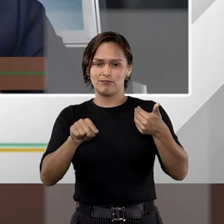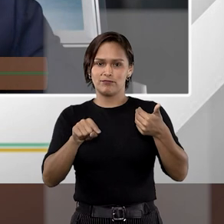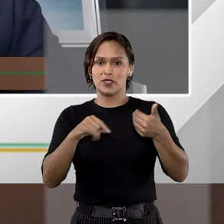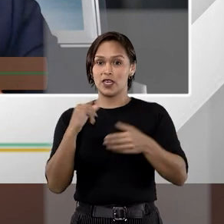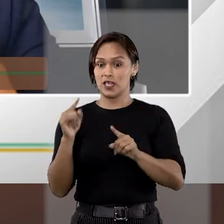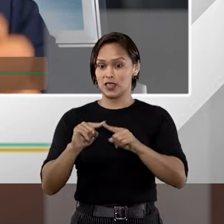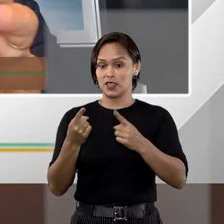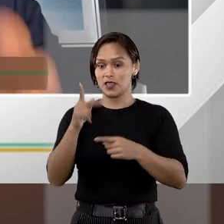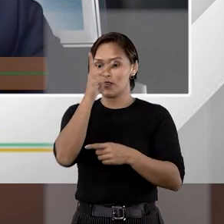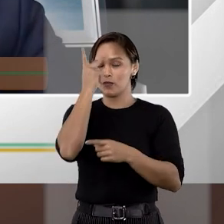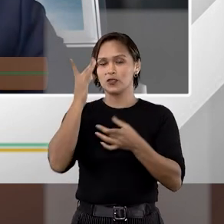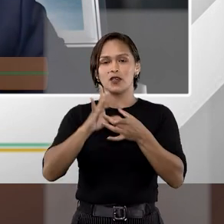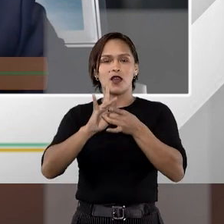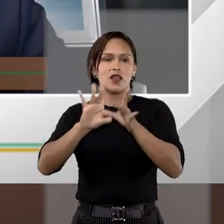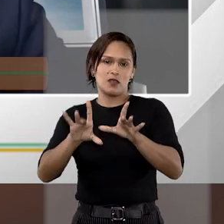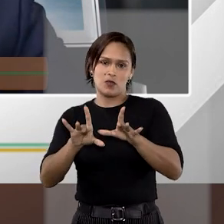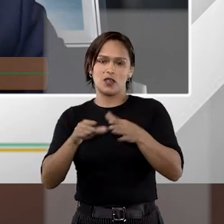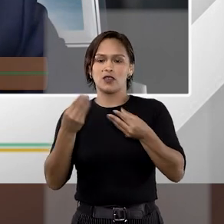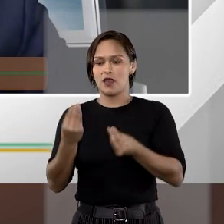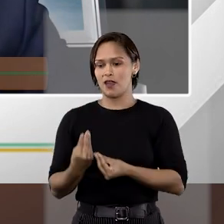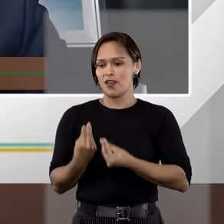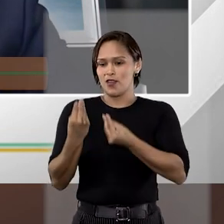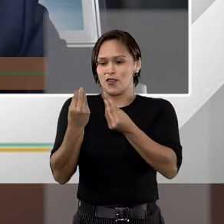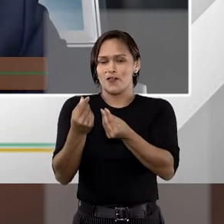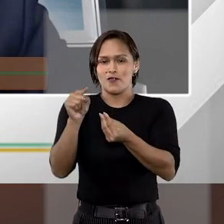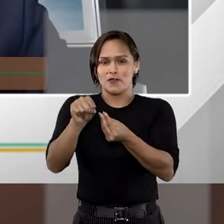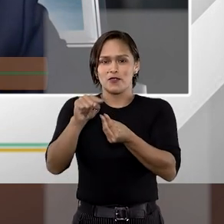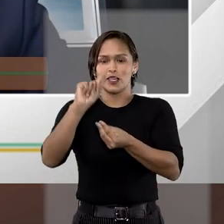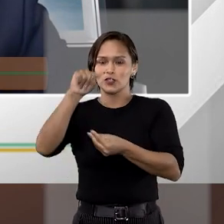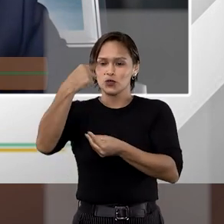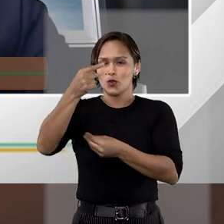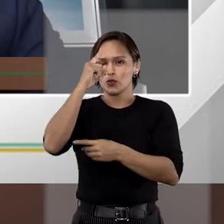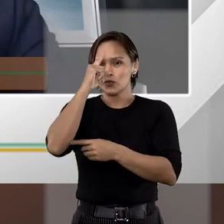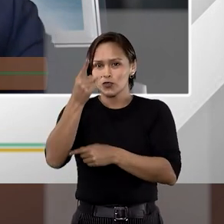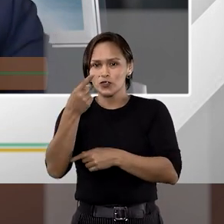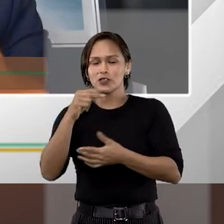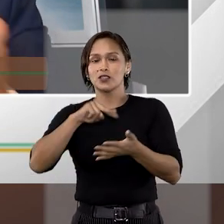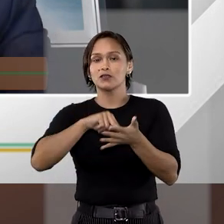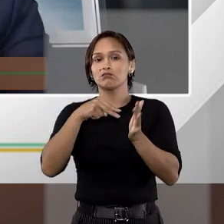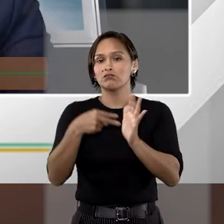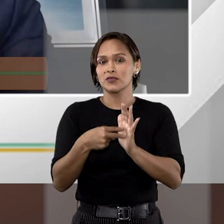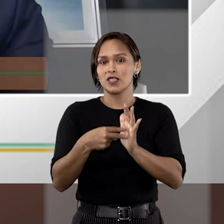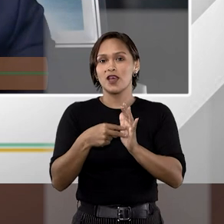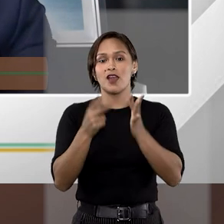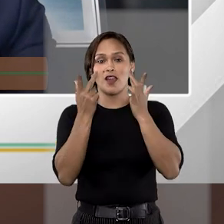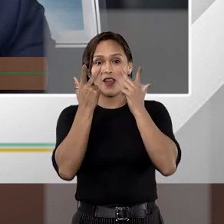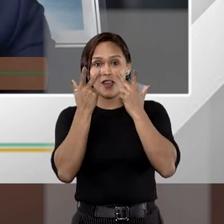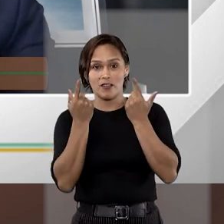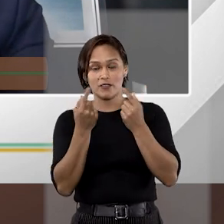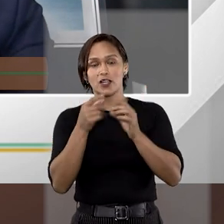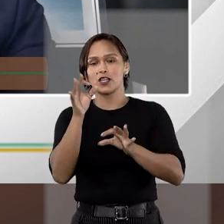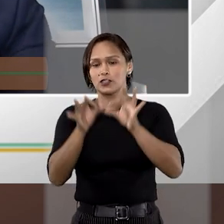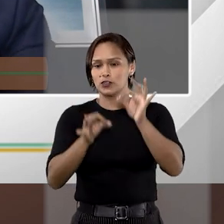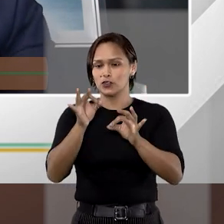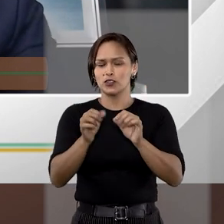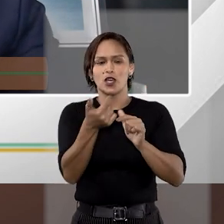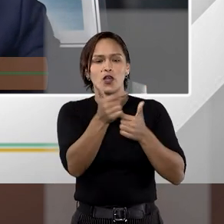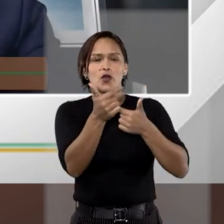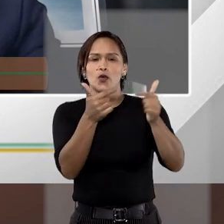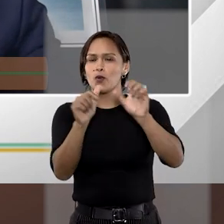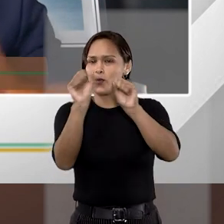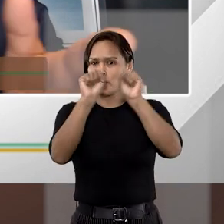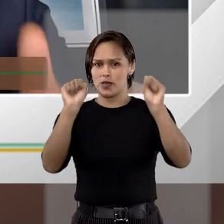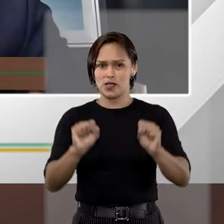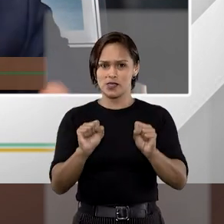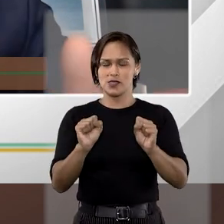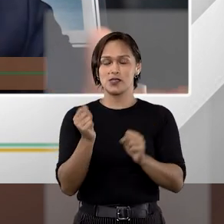é importante a pessoa será solta e comparecerá no Juizado no outro dia ou seja a sua durante nos usado em qualquer